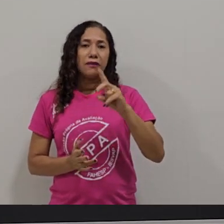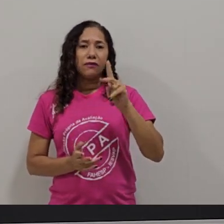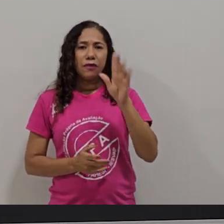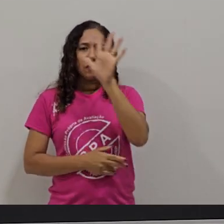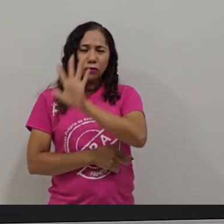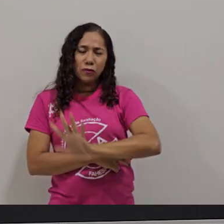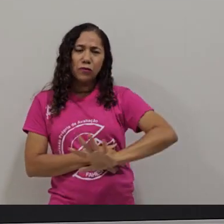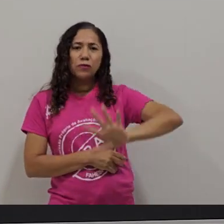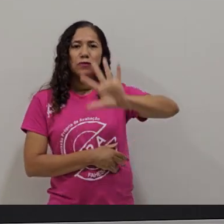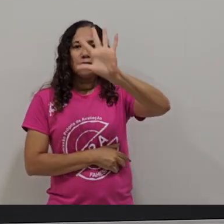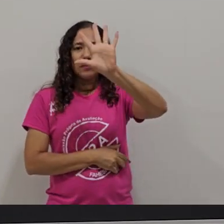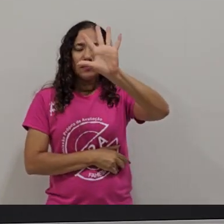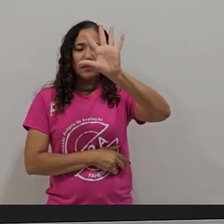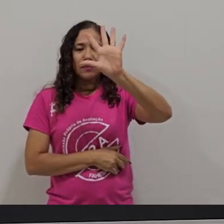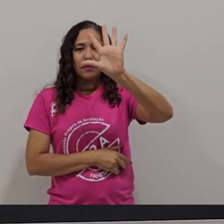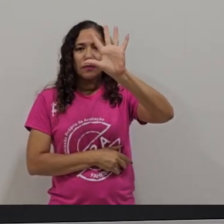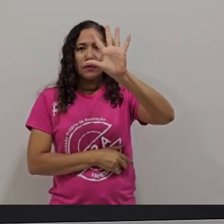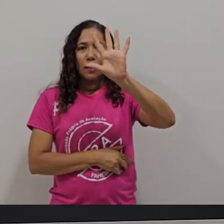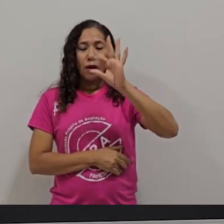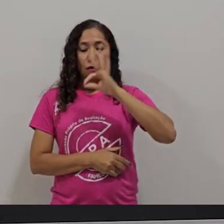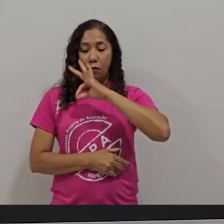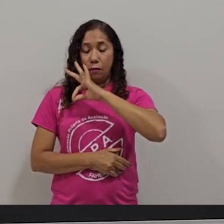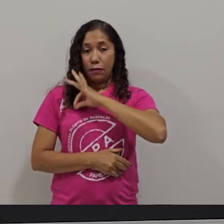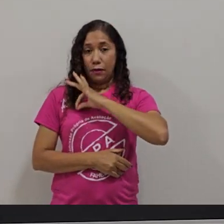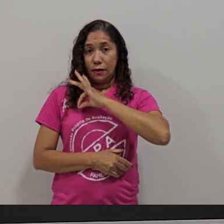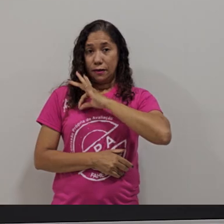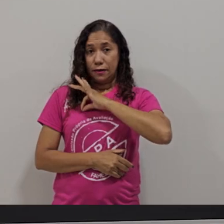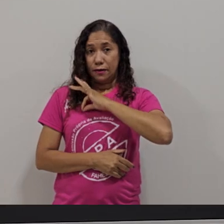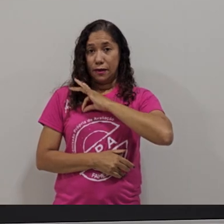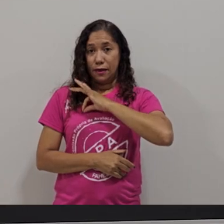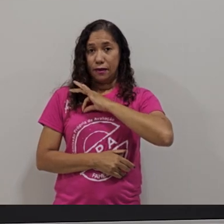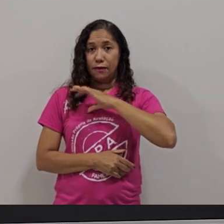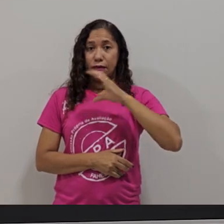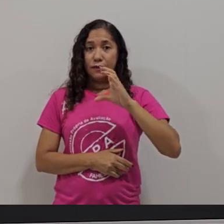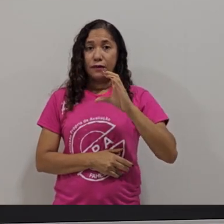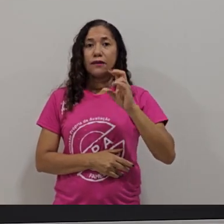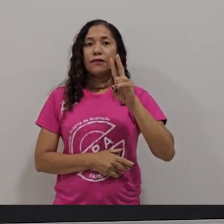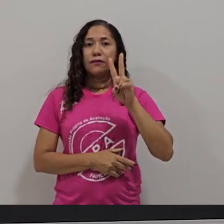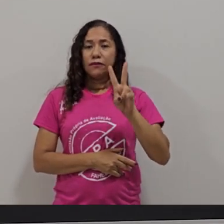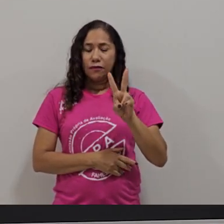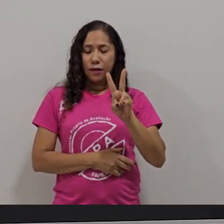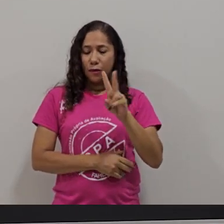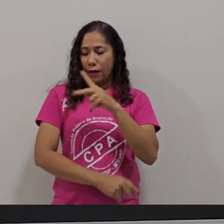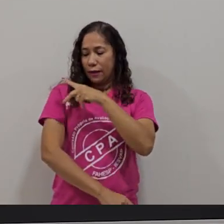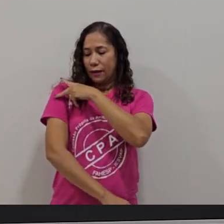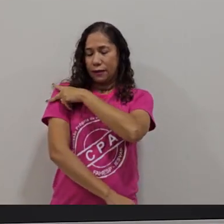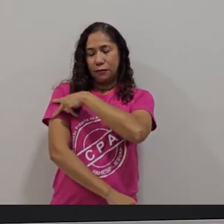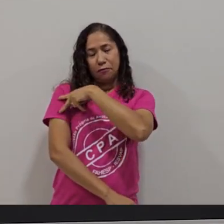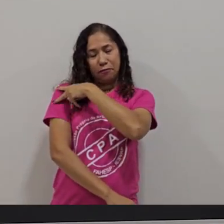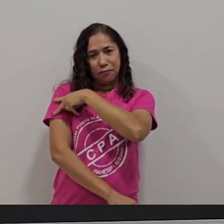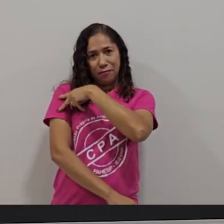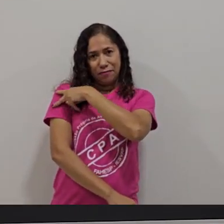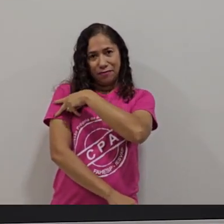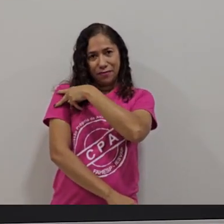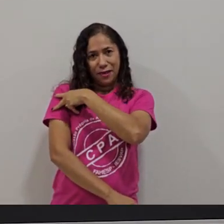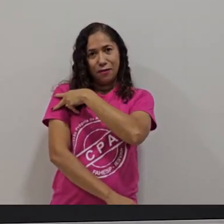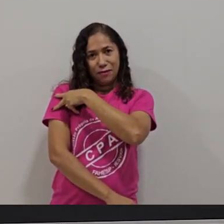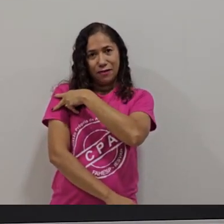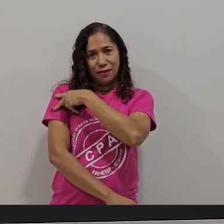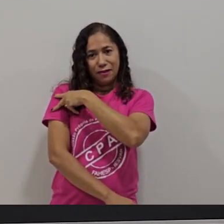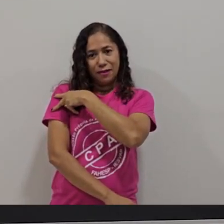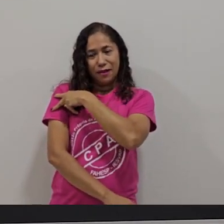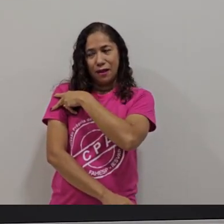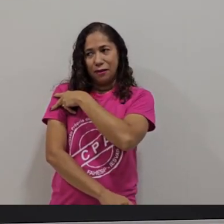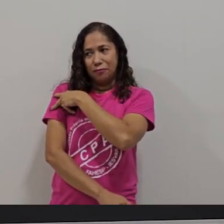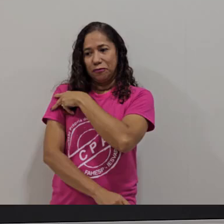Brasil todo. Uma policial civil do Piauí, na abordagem policial, provavelmente era uma